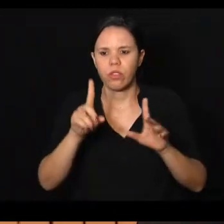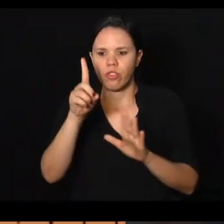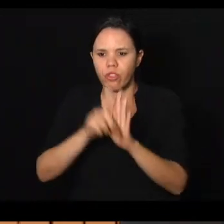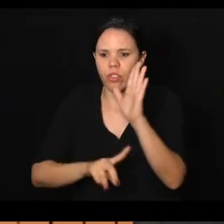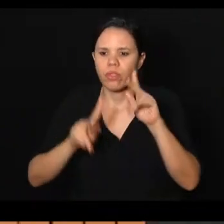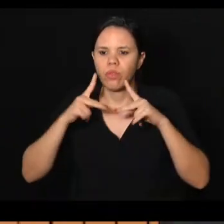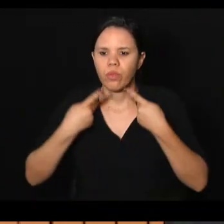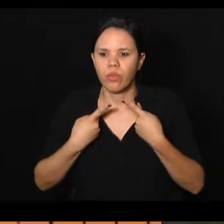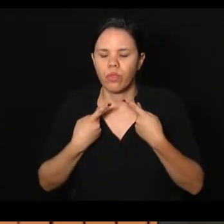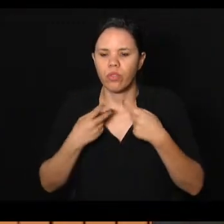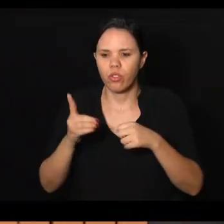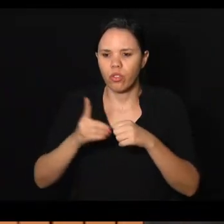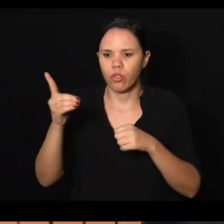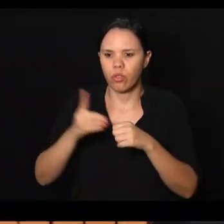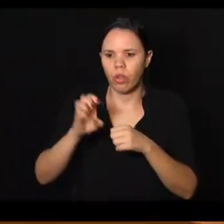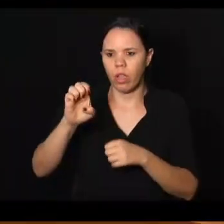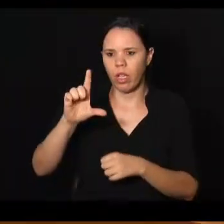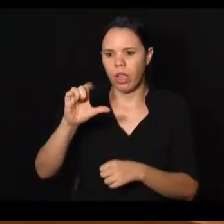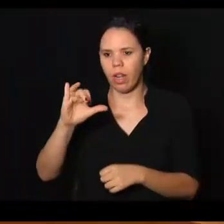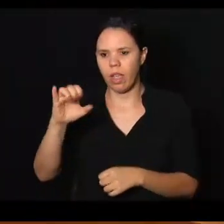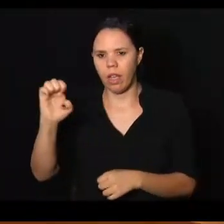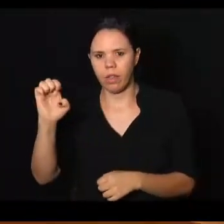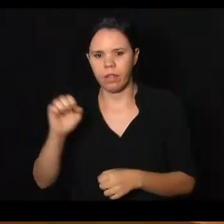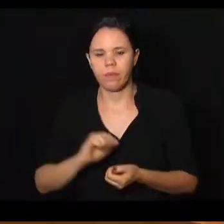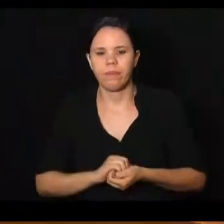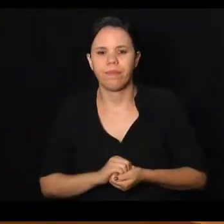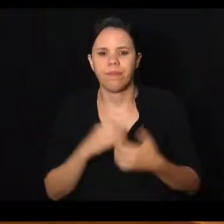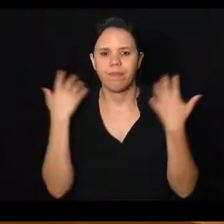humanos, doutora Eliane Jocilane.